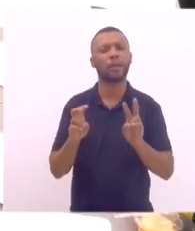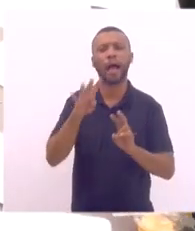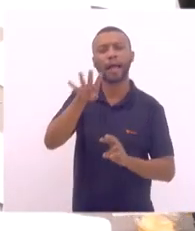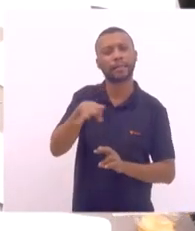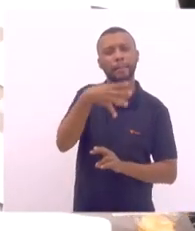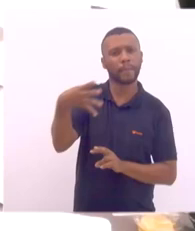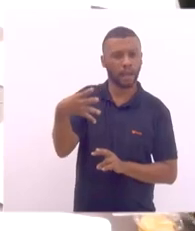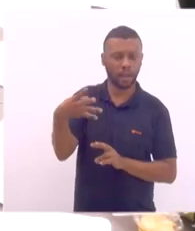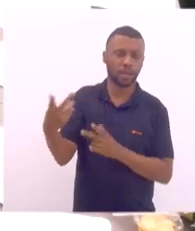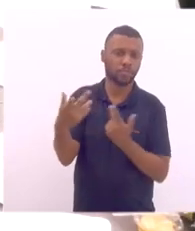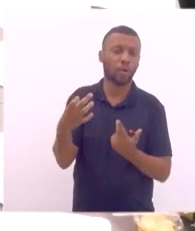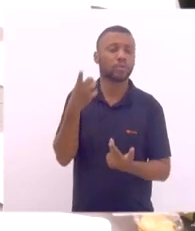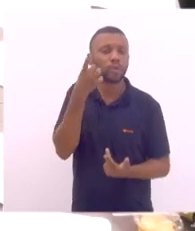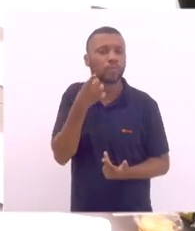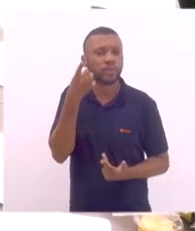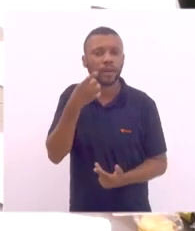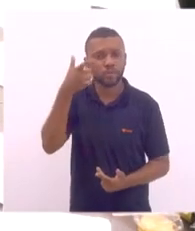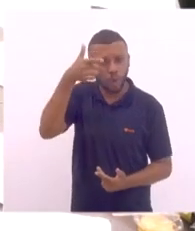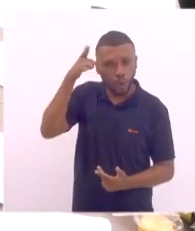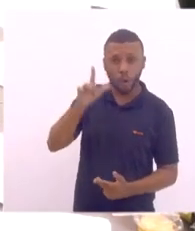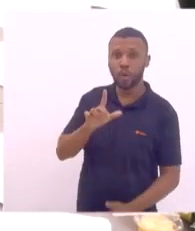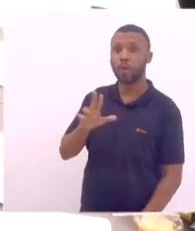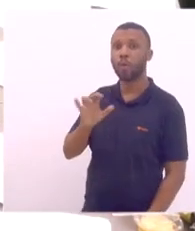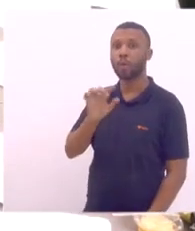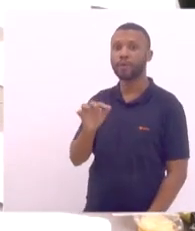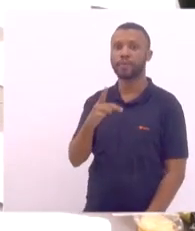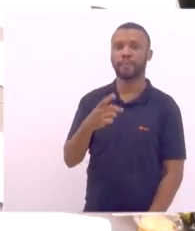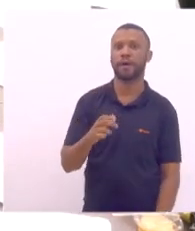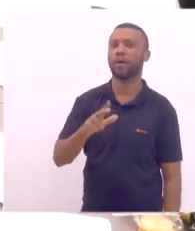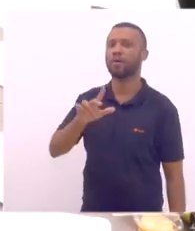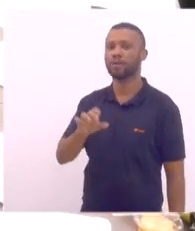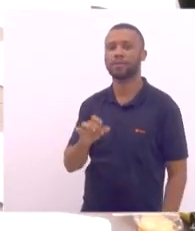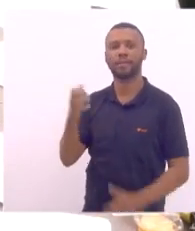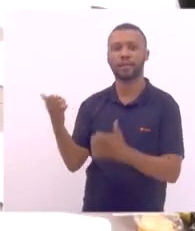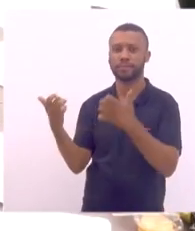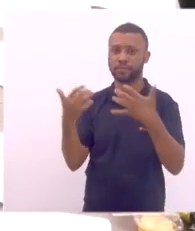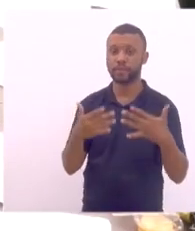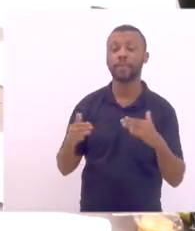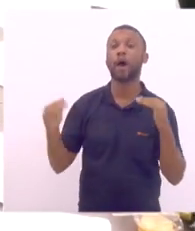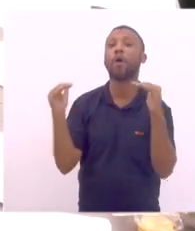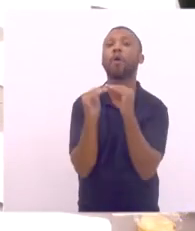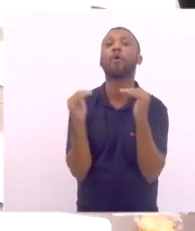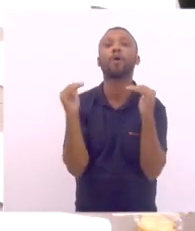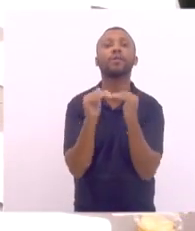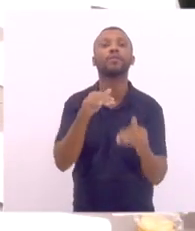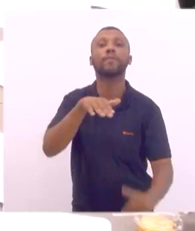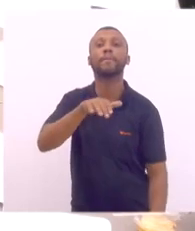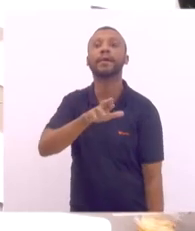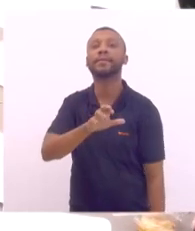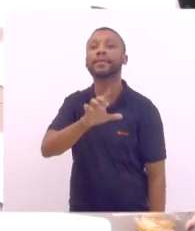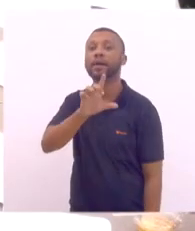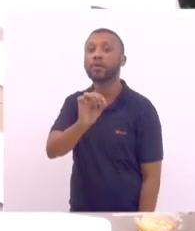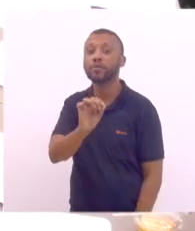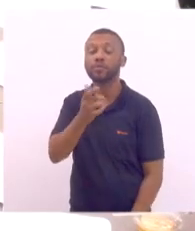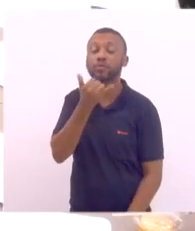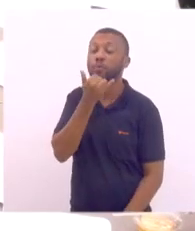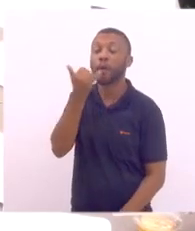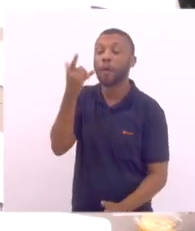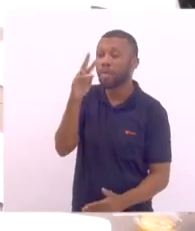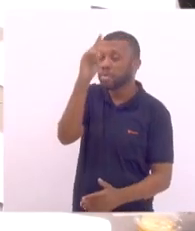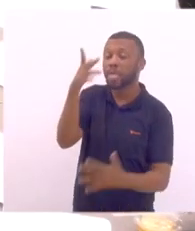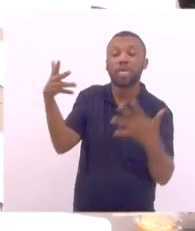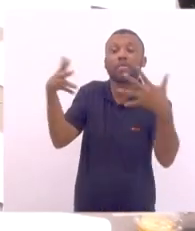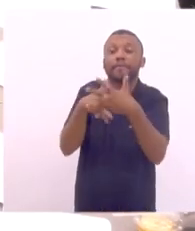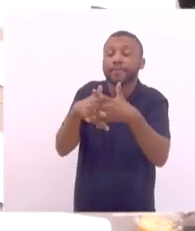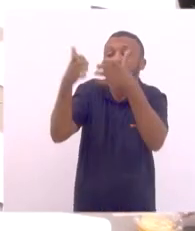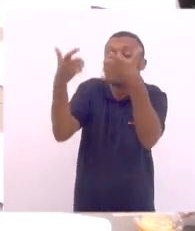abordando. Para mim, ele estava até. Eu estava até concordando com o Marcelo. Para mim, o senhor já estava falando do 14. Não, é que os dois